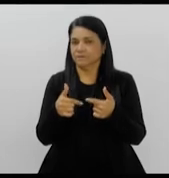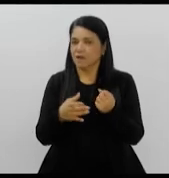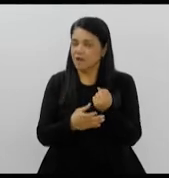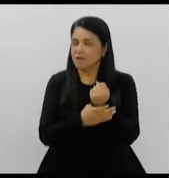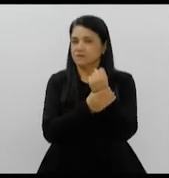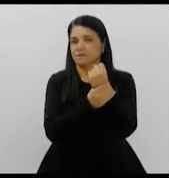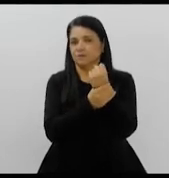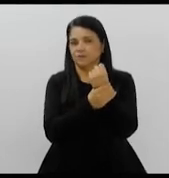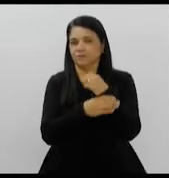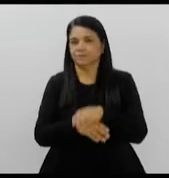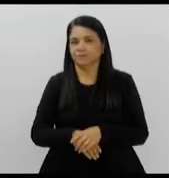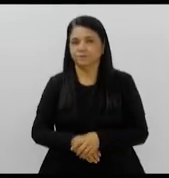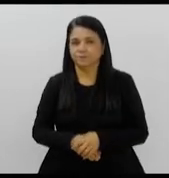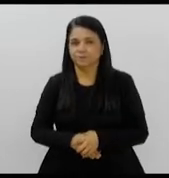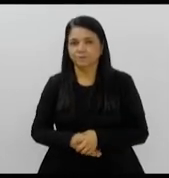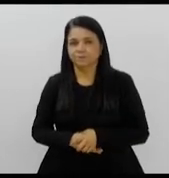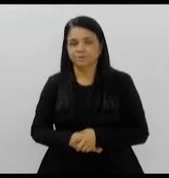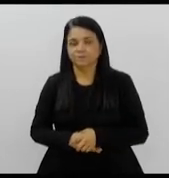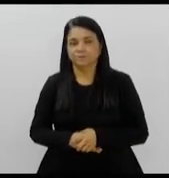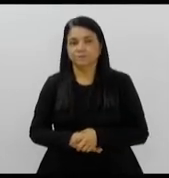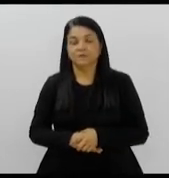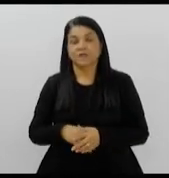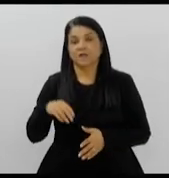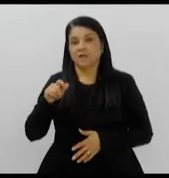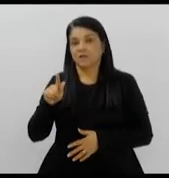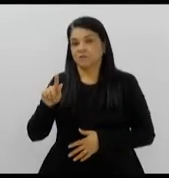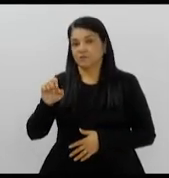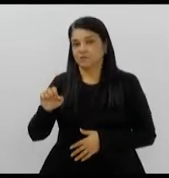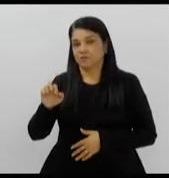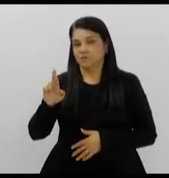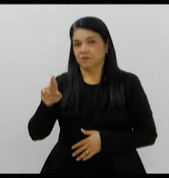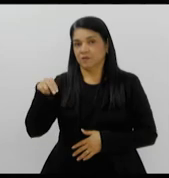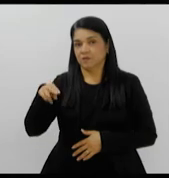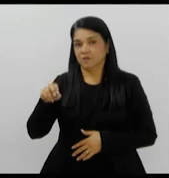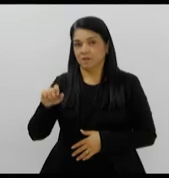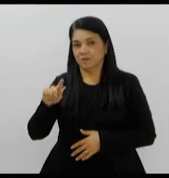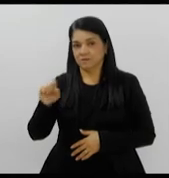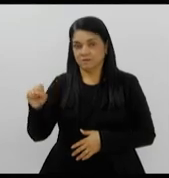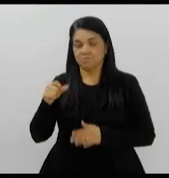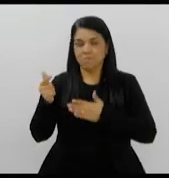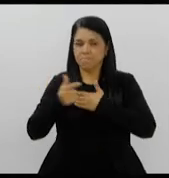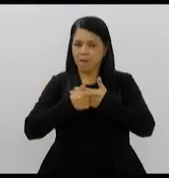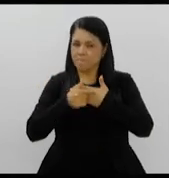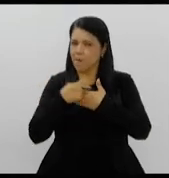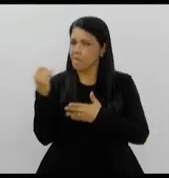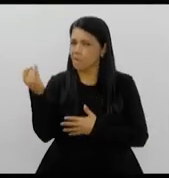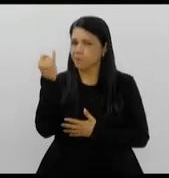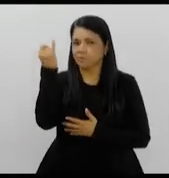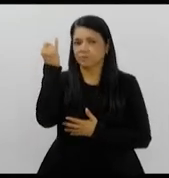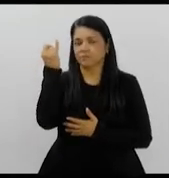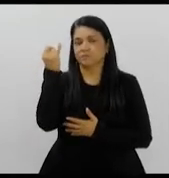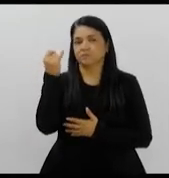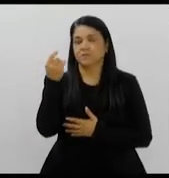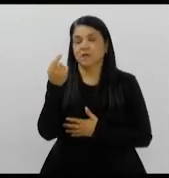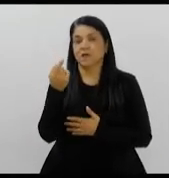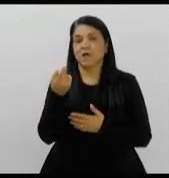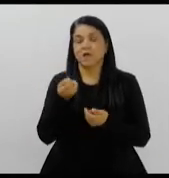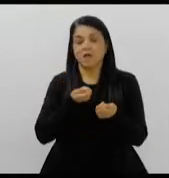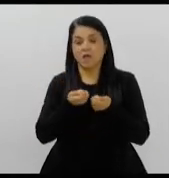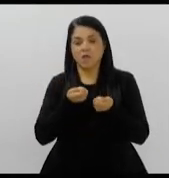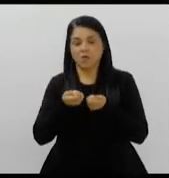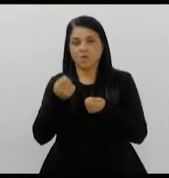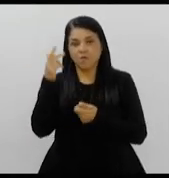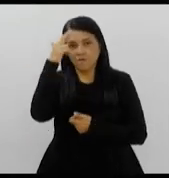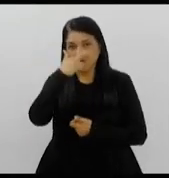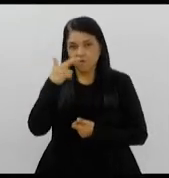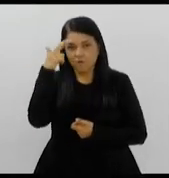assegurada. A GENERSA desempenha um papel essencial na regulação e